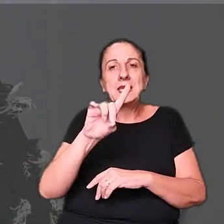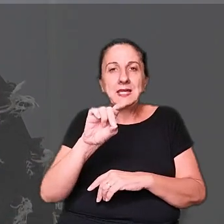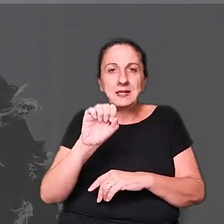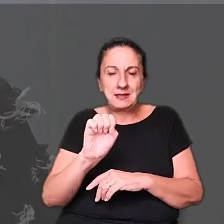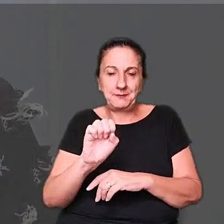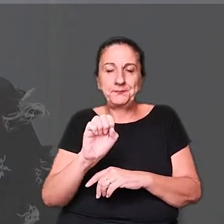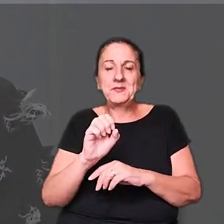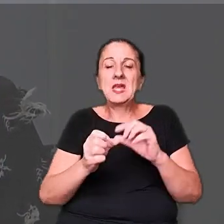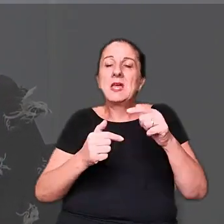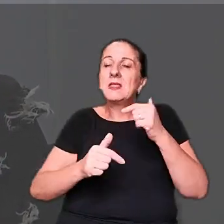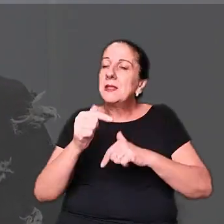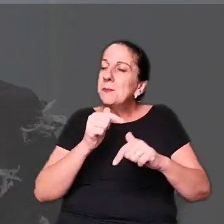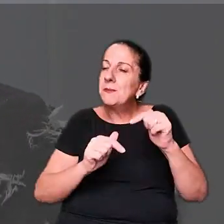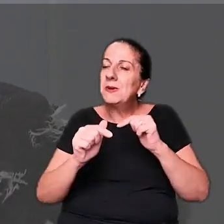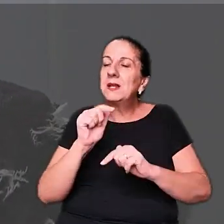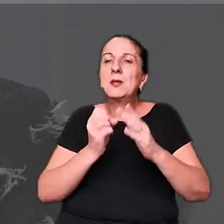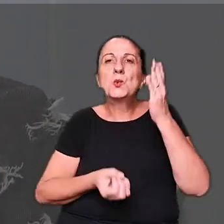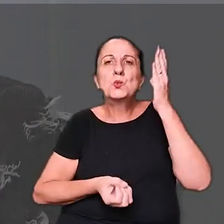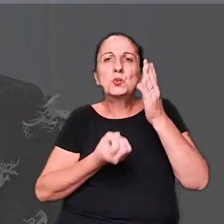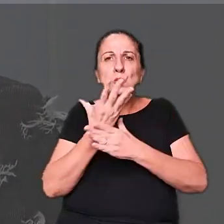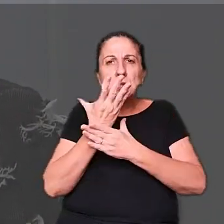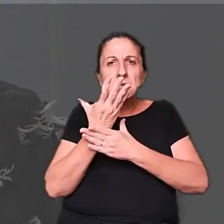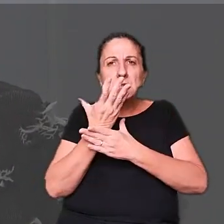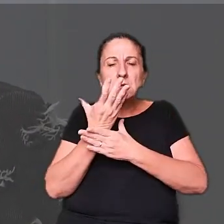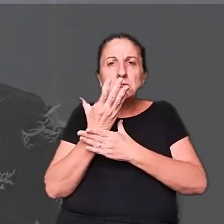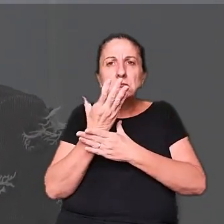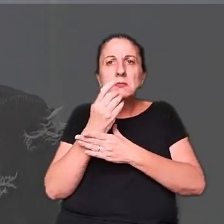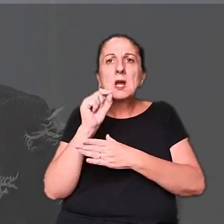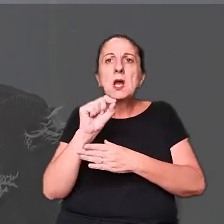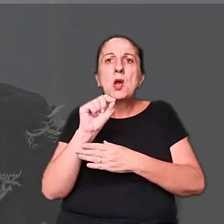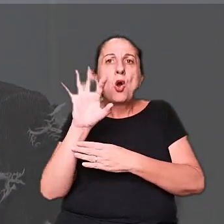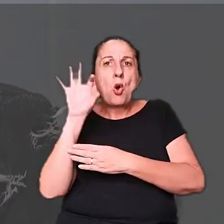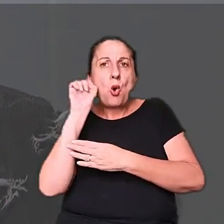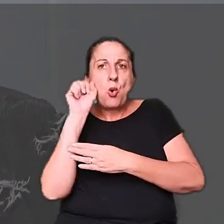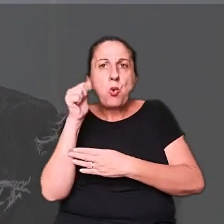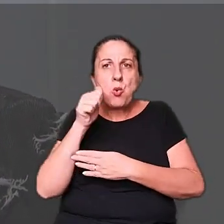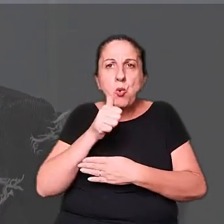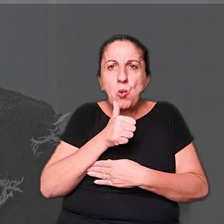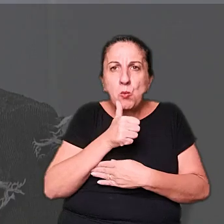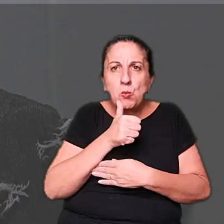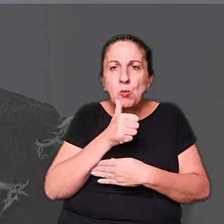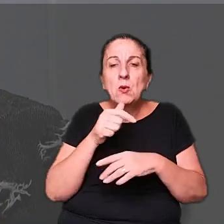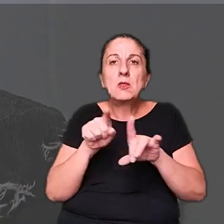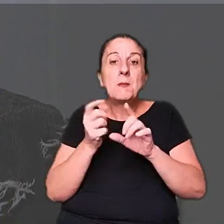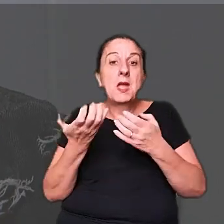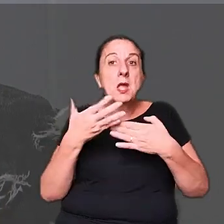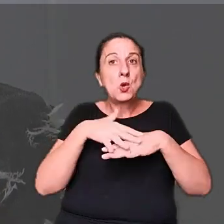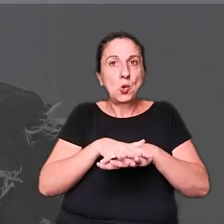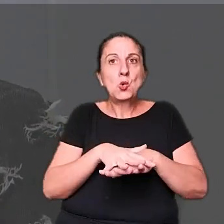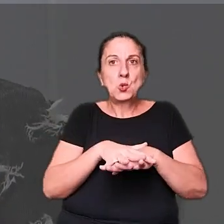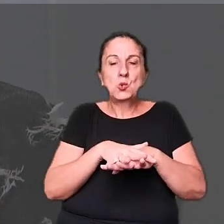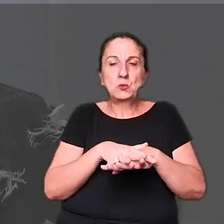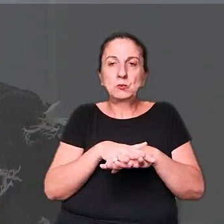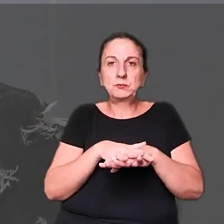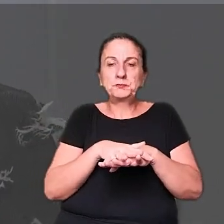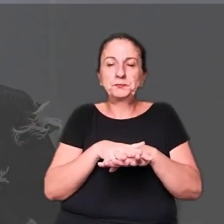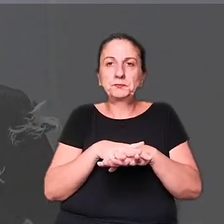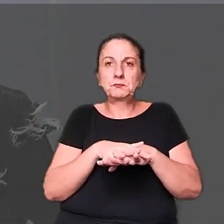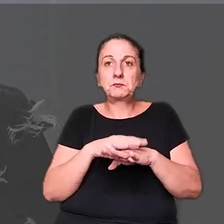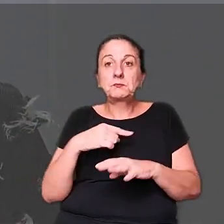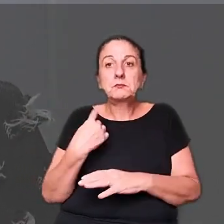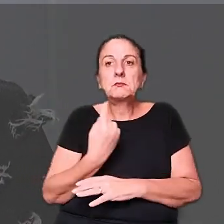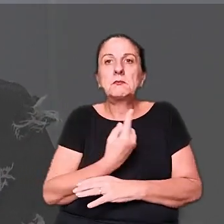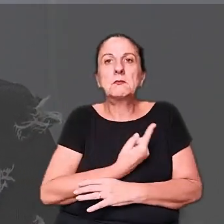estamos trabalhando para criar um núcleo de ouvidoria da mulher e inclusões, né? Porque